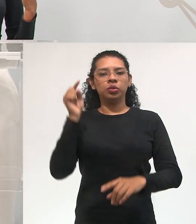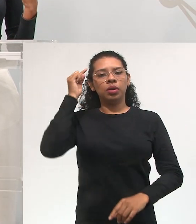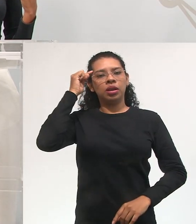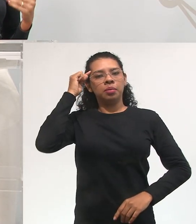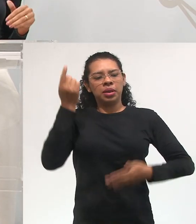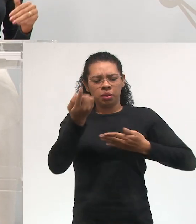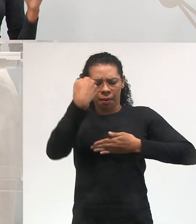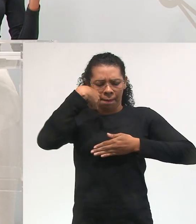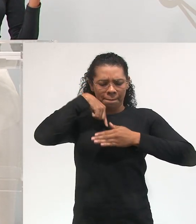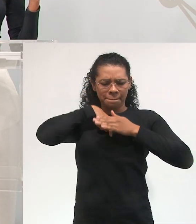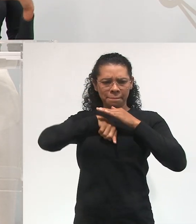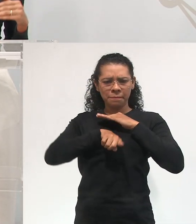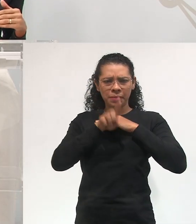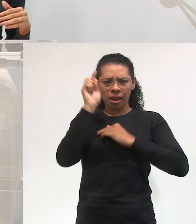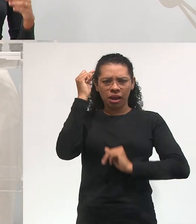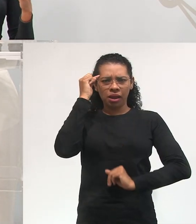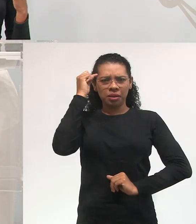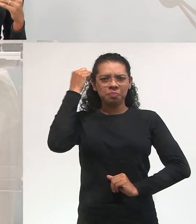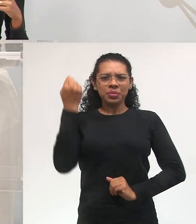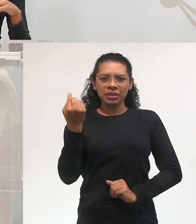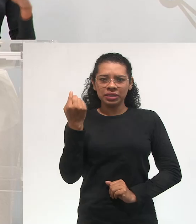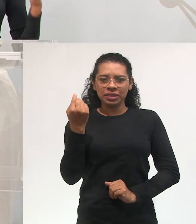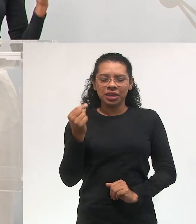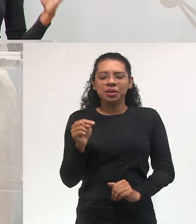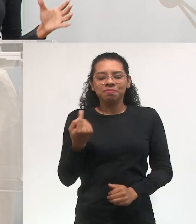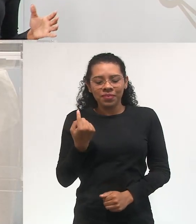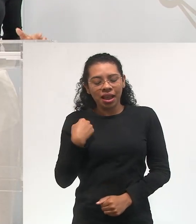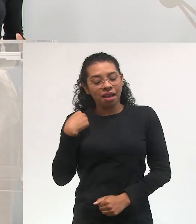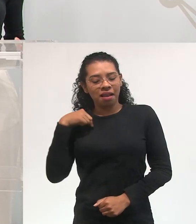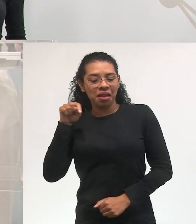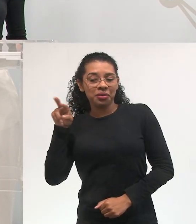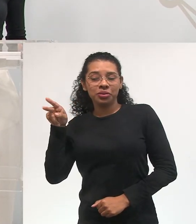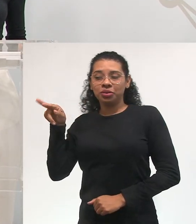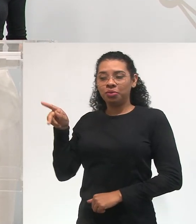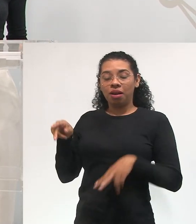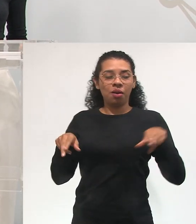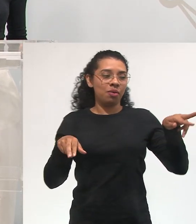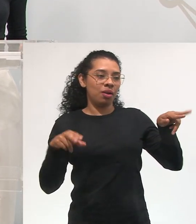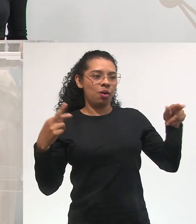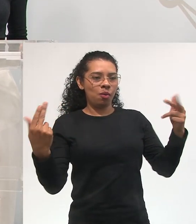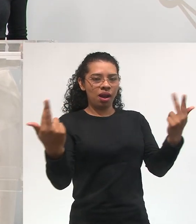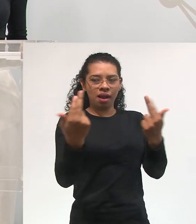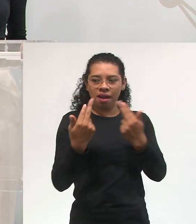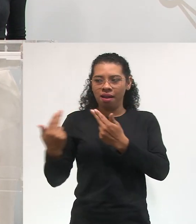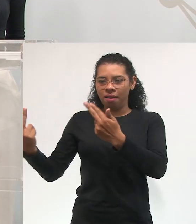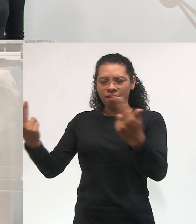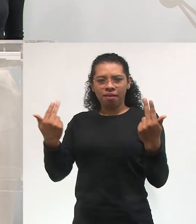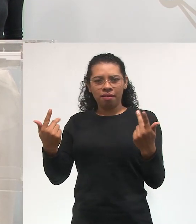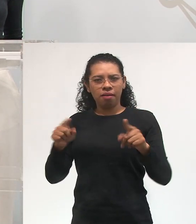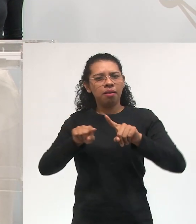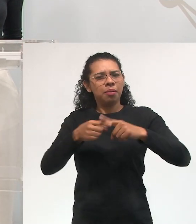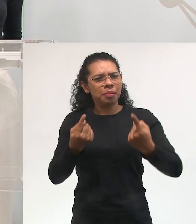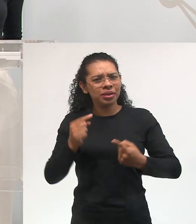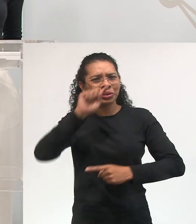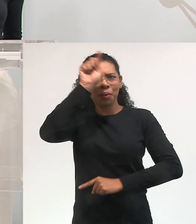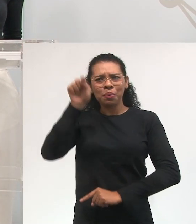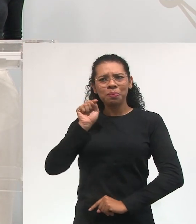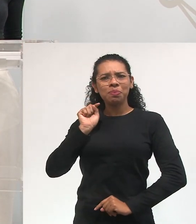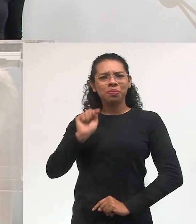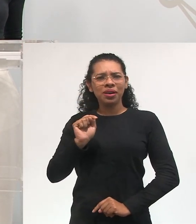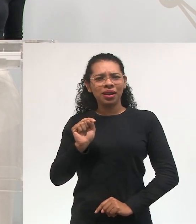ele internalize que todos nós somos iguais. Mas será que somos?